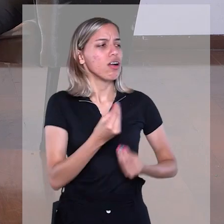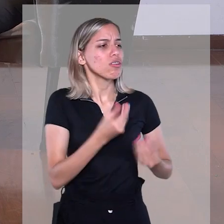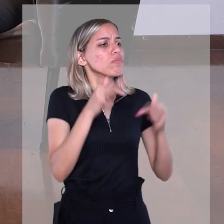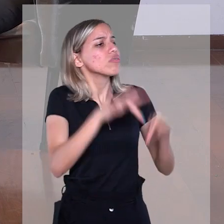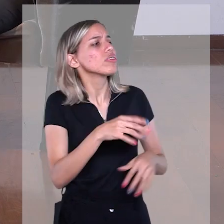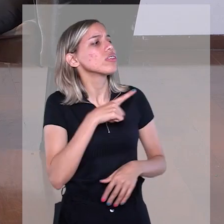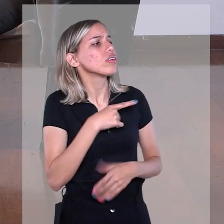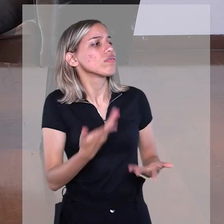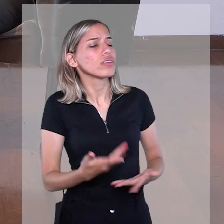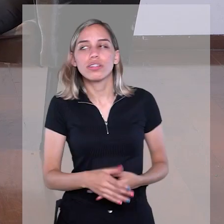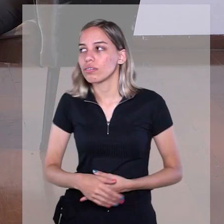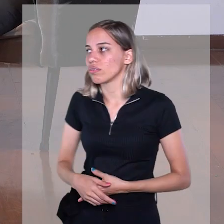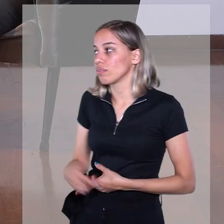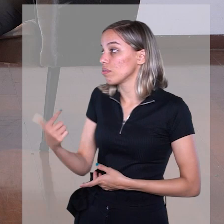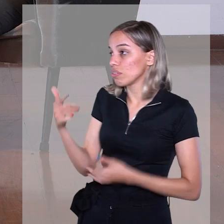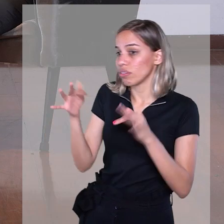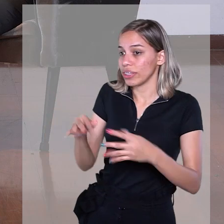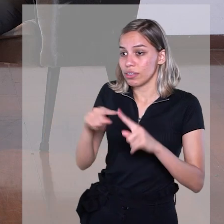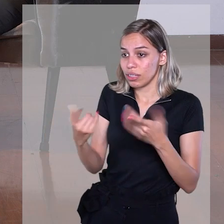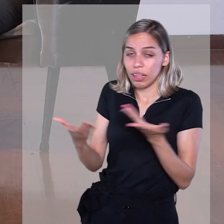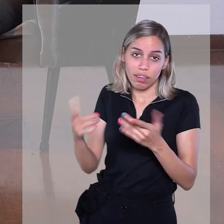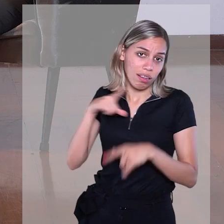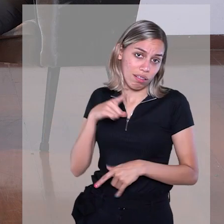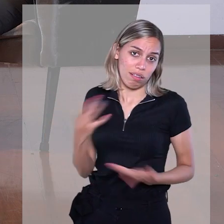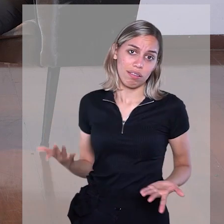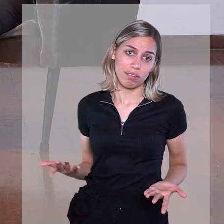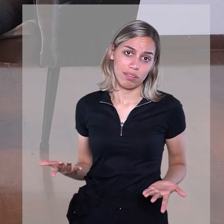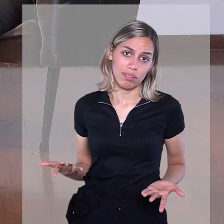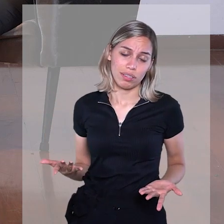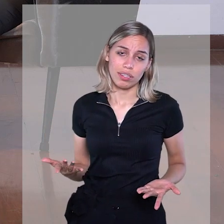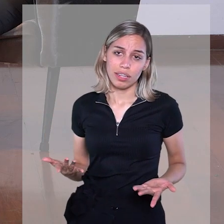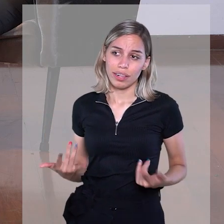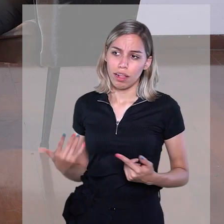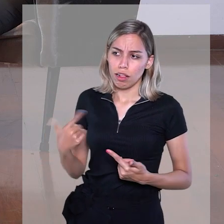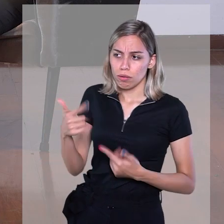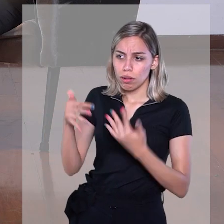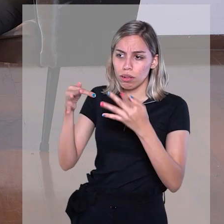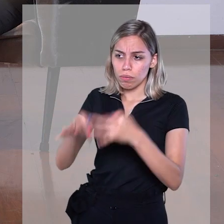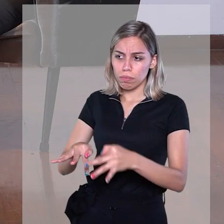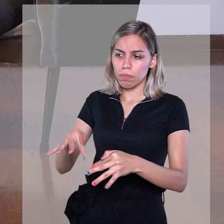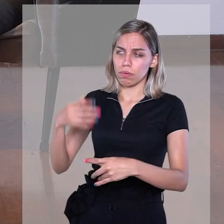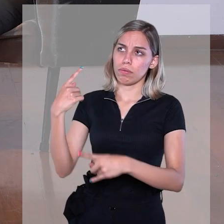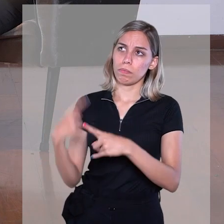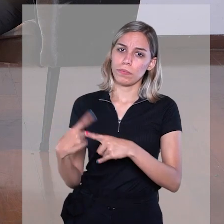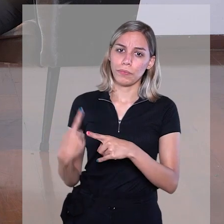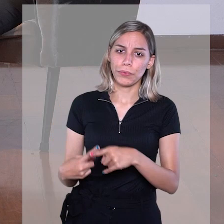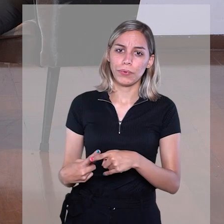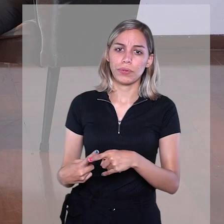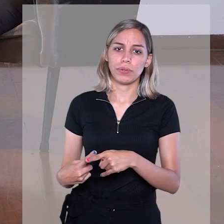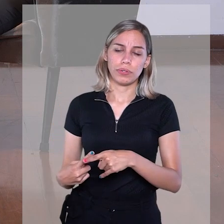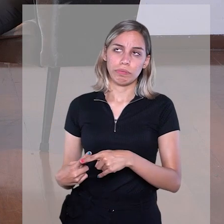Não tinha fim porque eu creio que eu não tinha